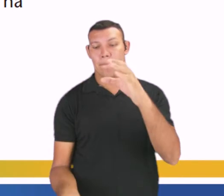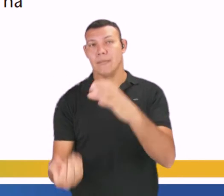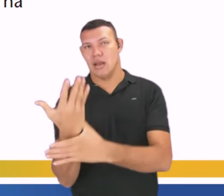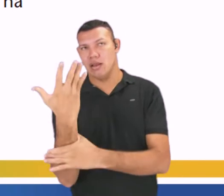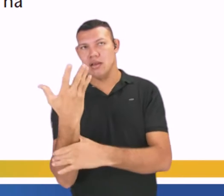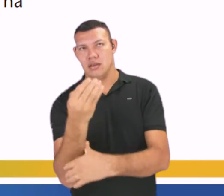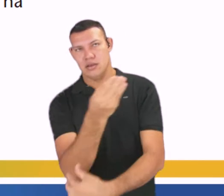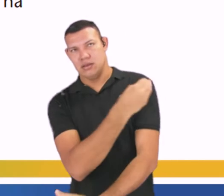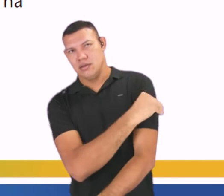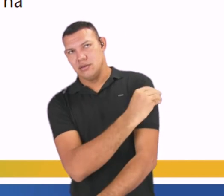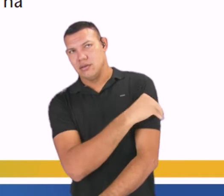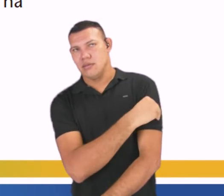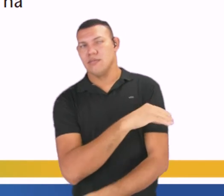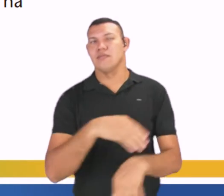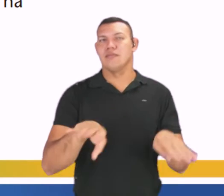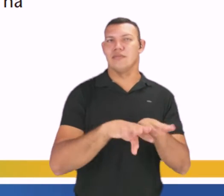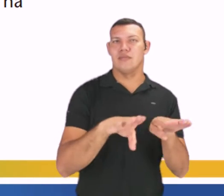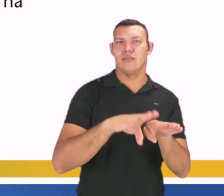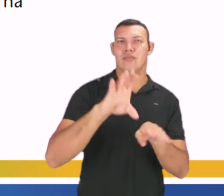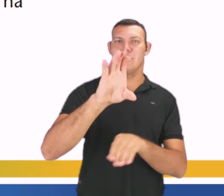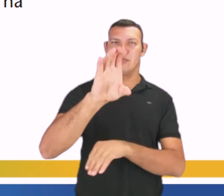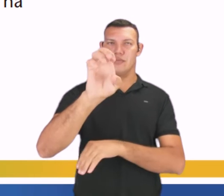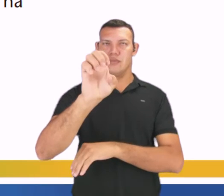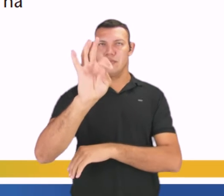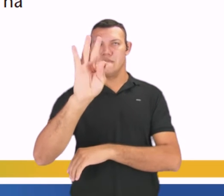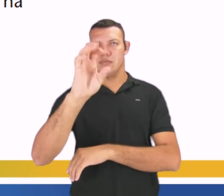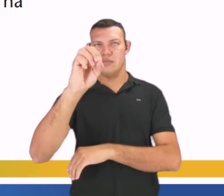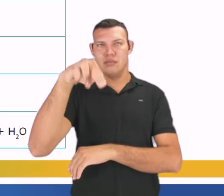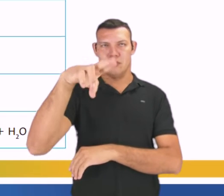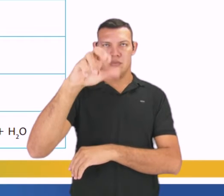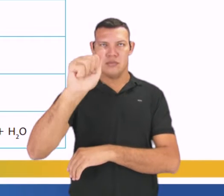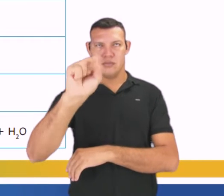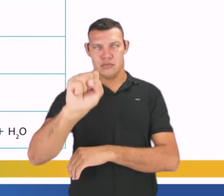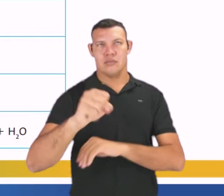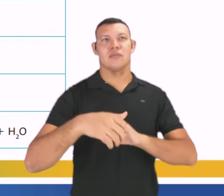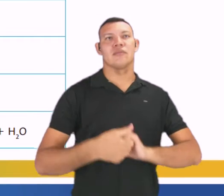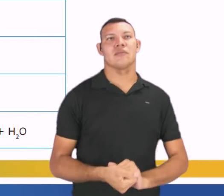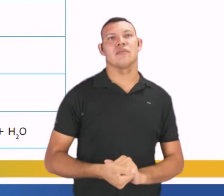aqui através desses compostos.